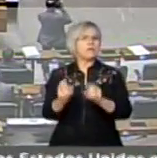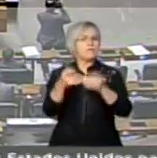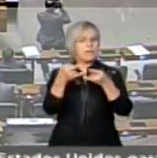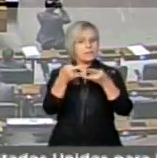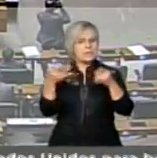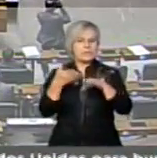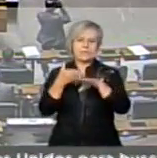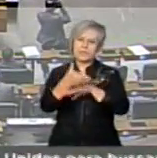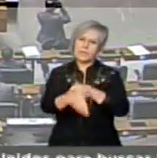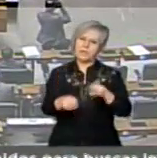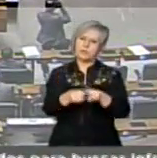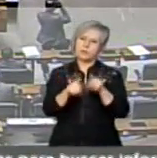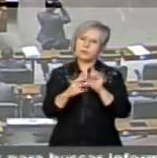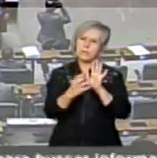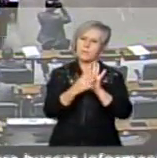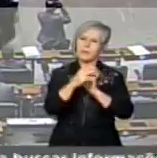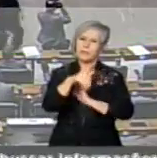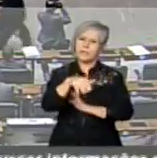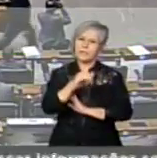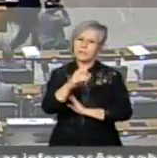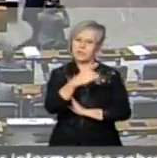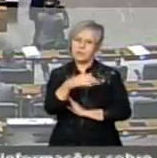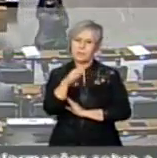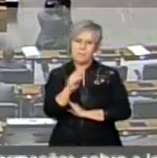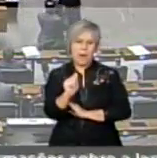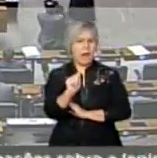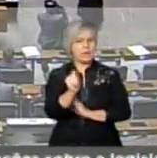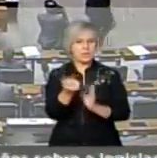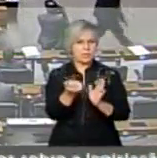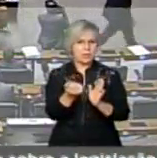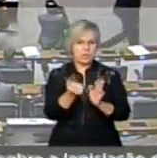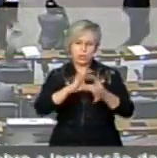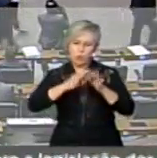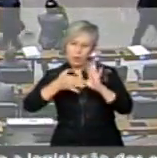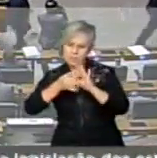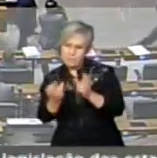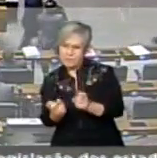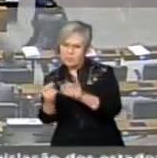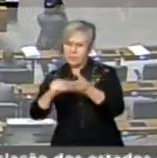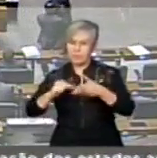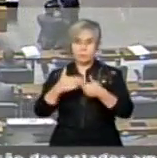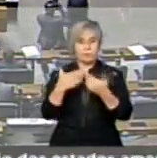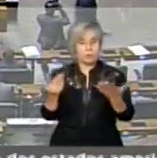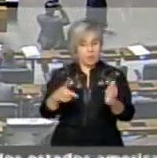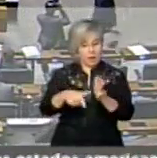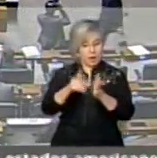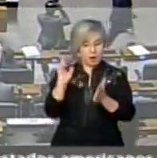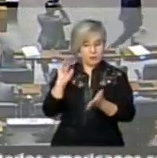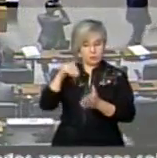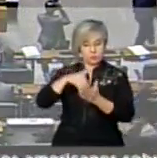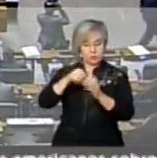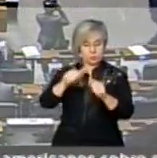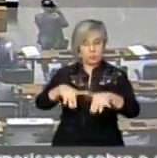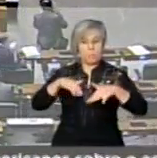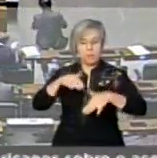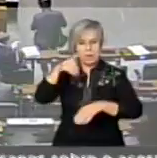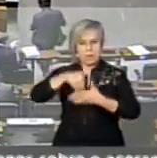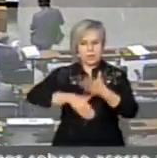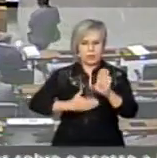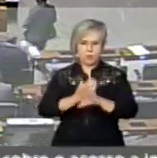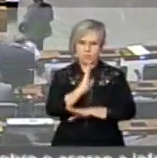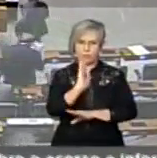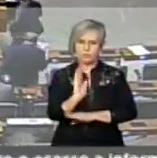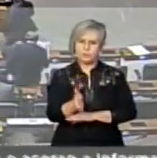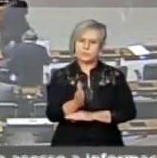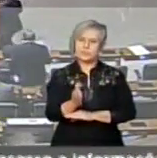Olimpíadas do Rio de Janeiro de 2016, Olimpíadas e Paralimpíadas. Mais cedo, o plenário aprovou o projeto que inclui na